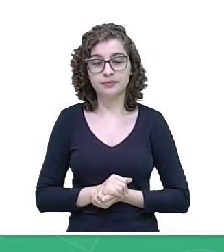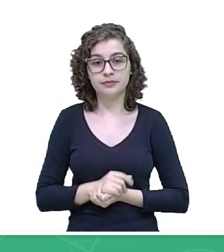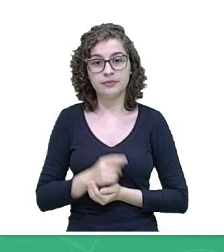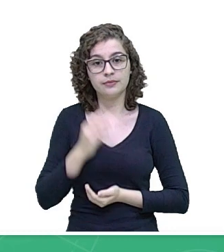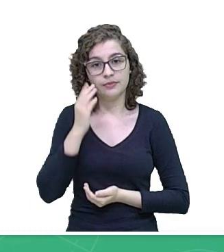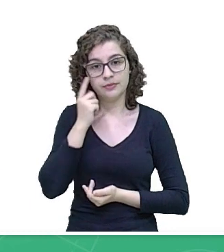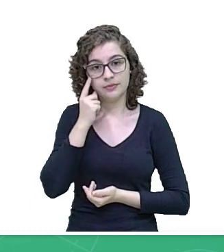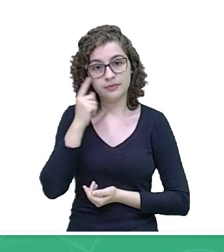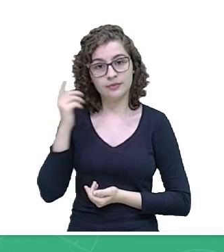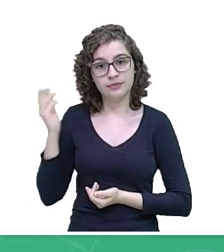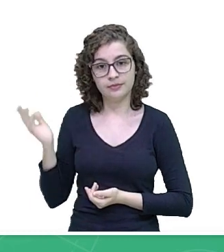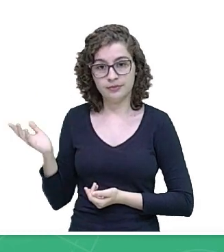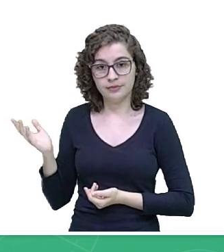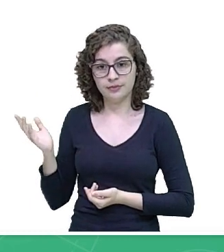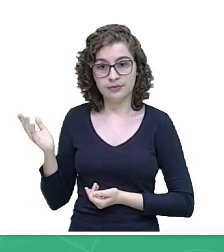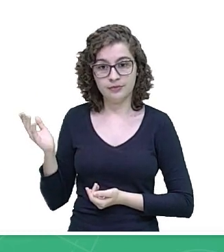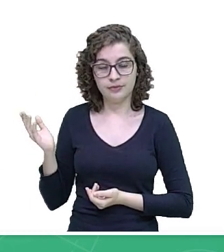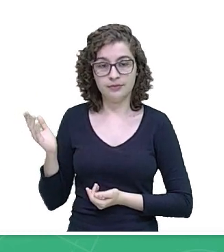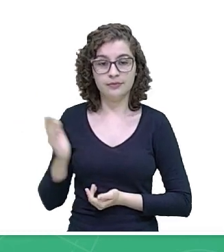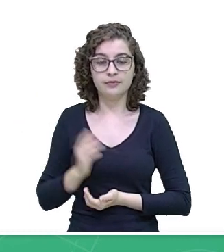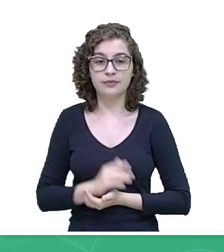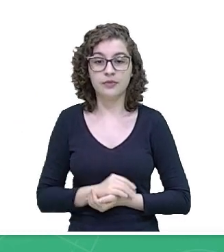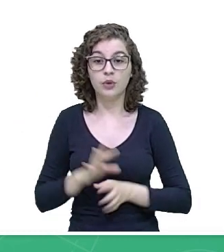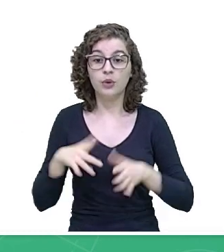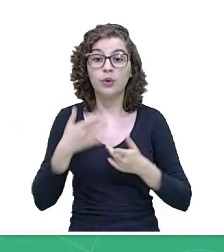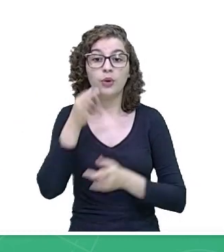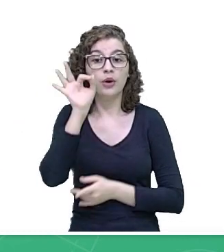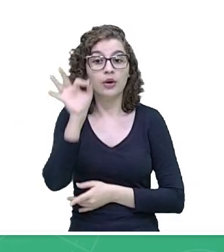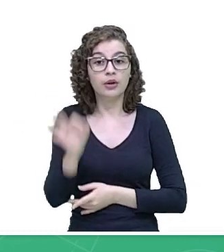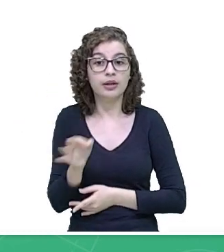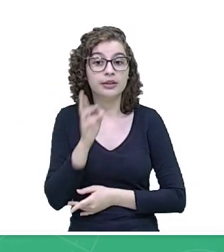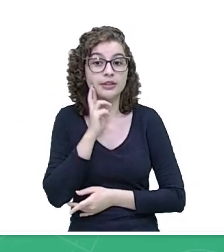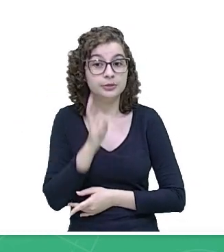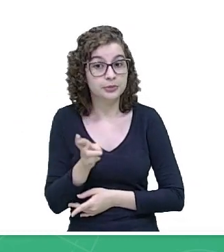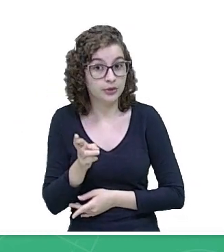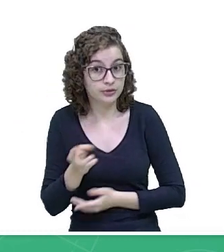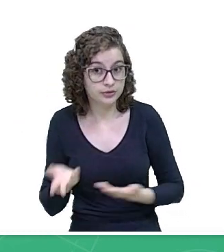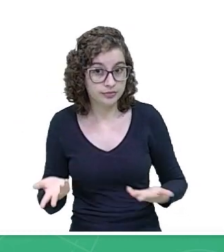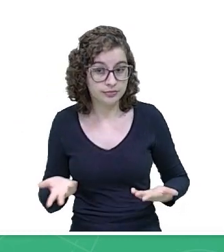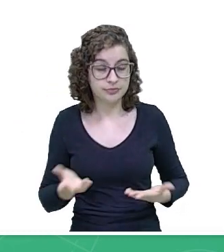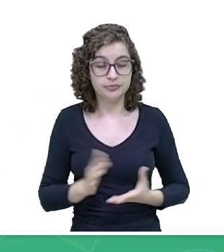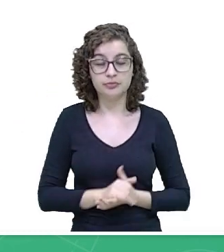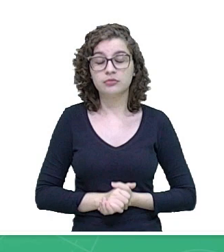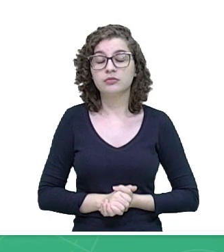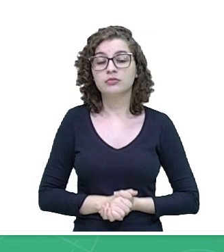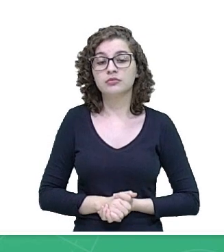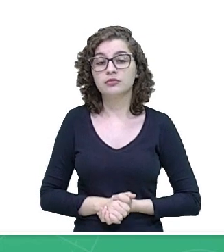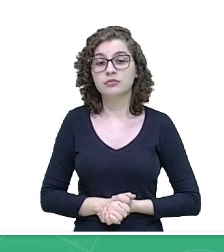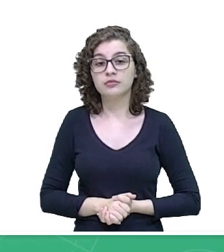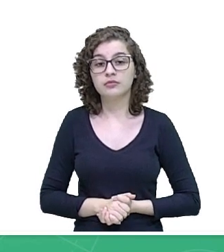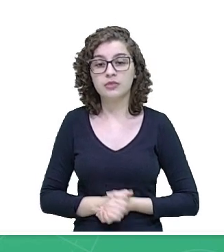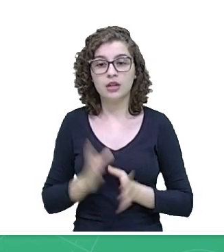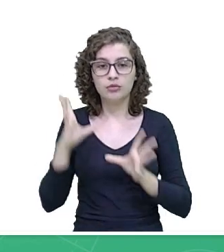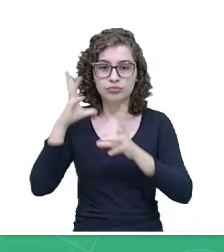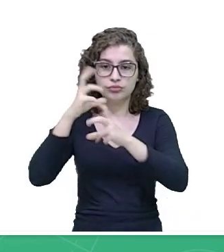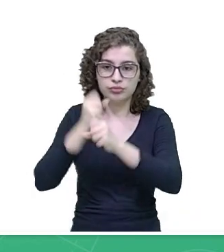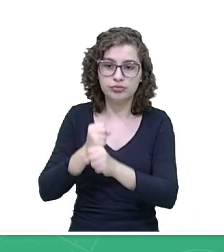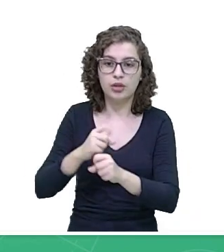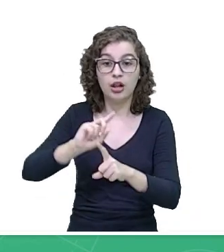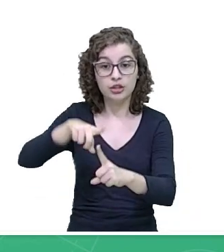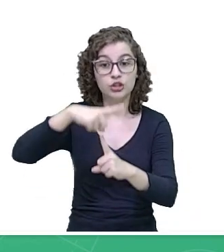então, quais são as alternativas que nós temos, né? Então, somando as duas matrizes, né, as matrizes A e B, olha